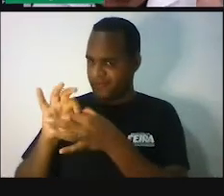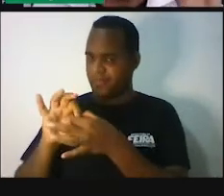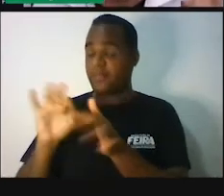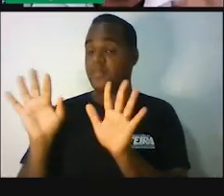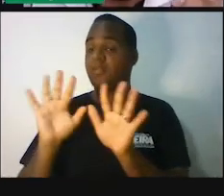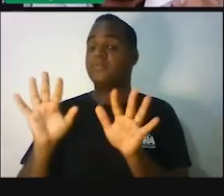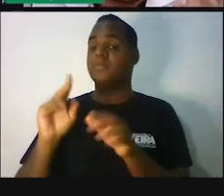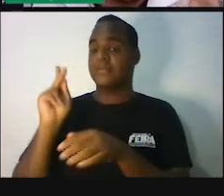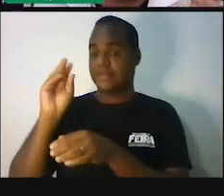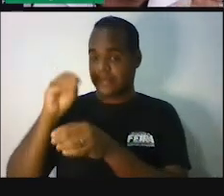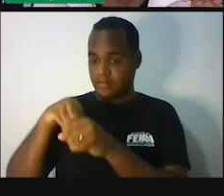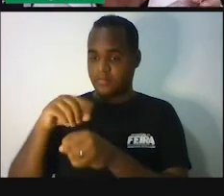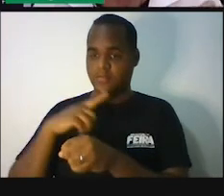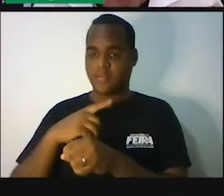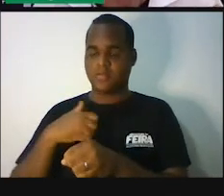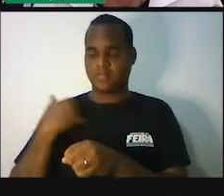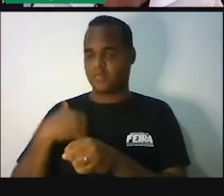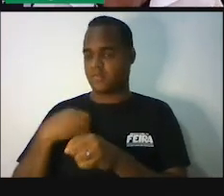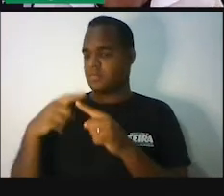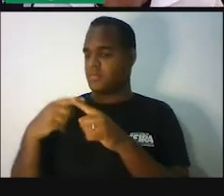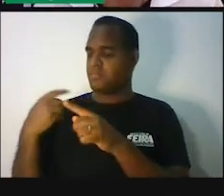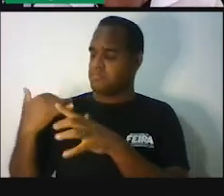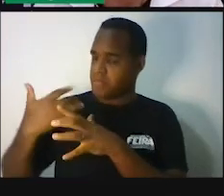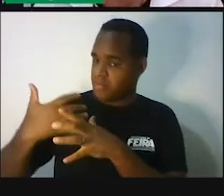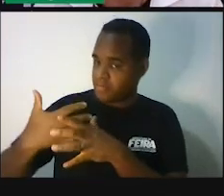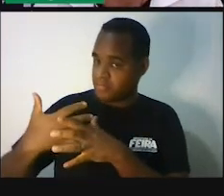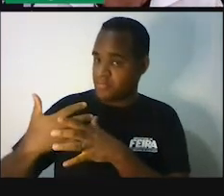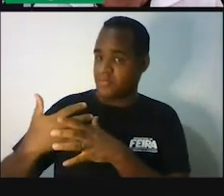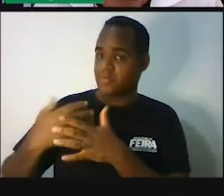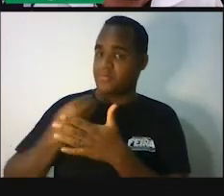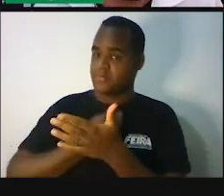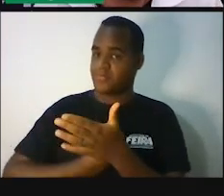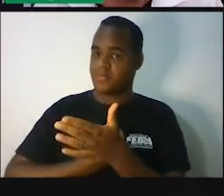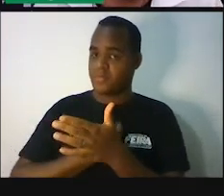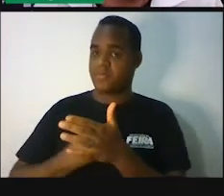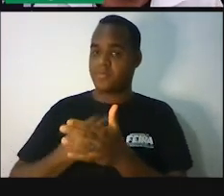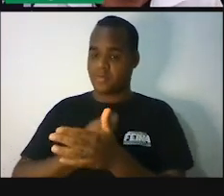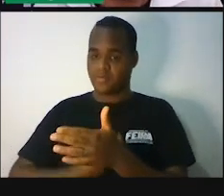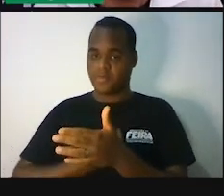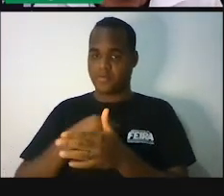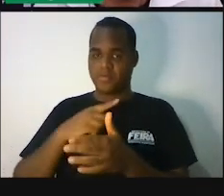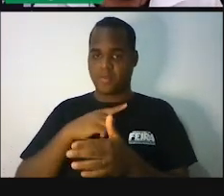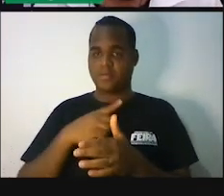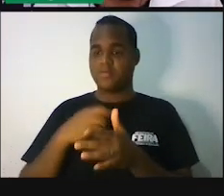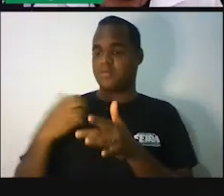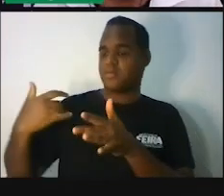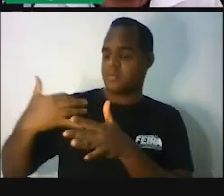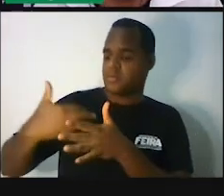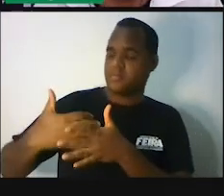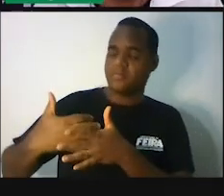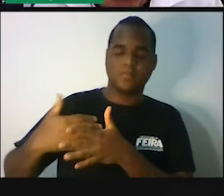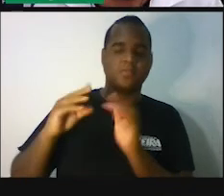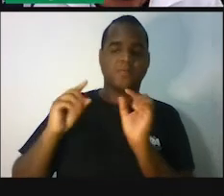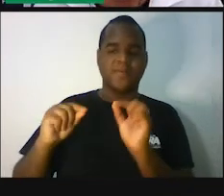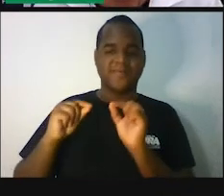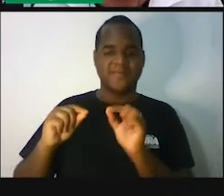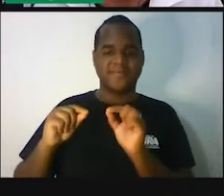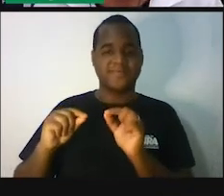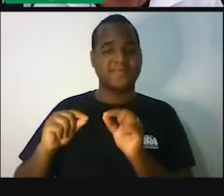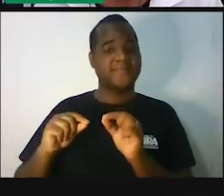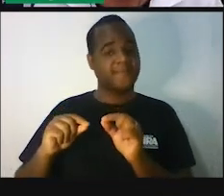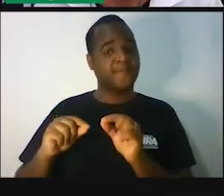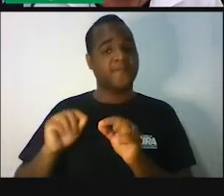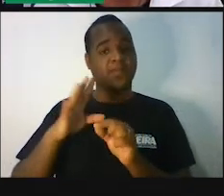dentro da idade dele, do que ele tem até o momento, né? O que é que ele tem de vida até o momento, isso aqui,